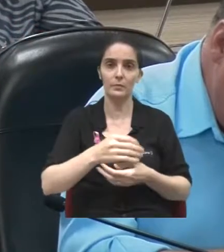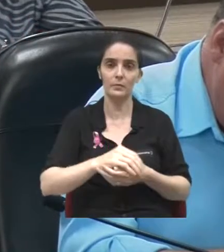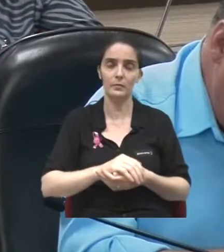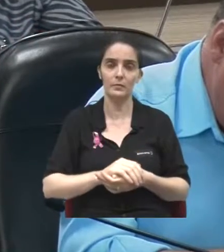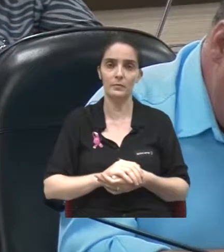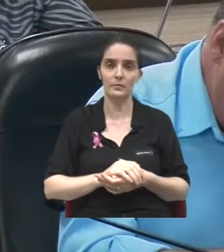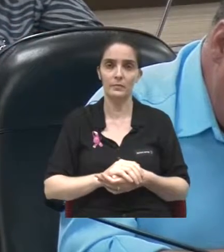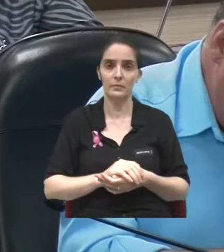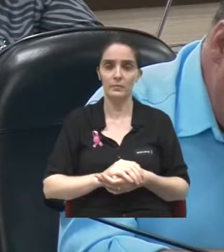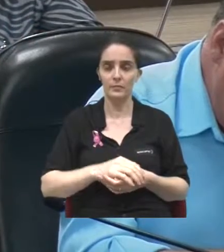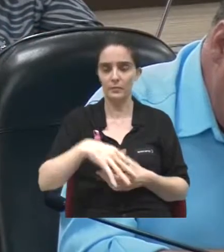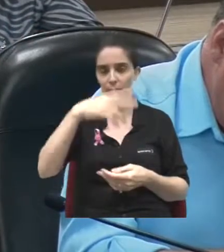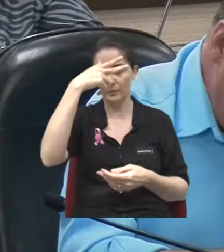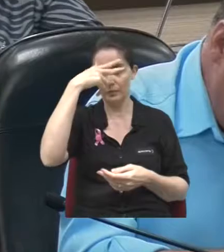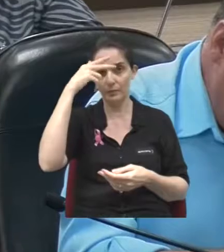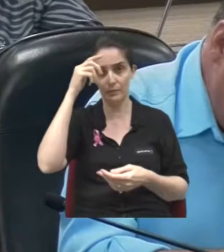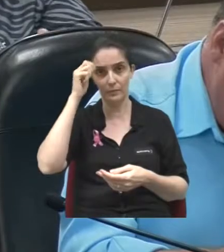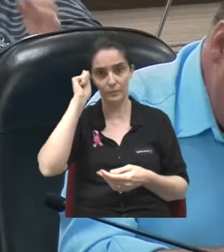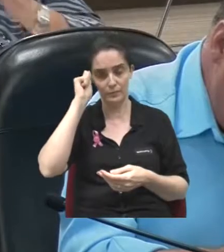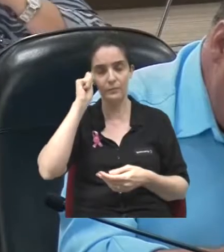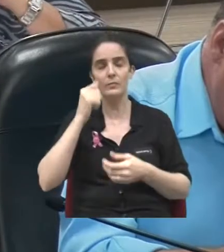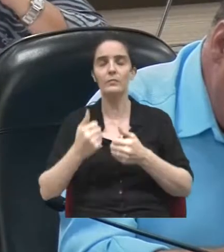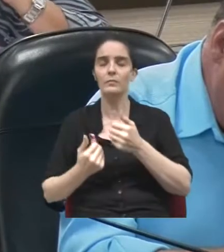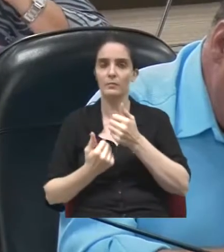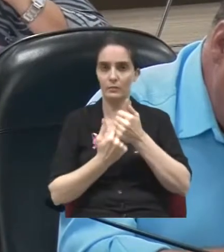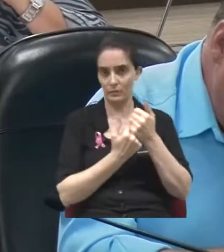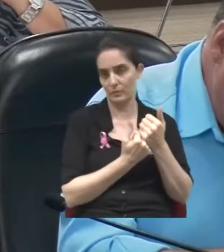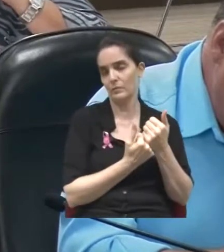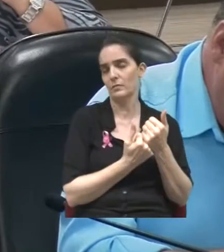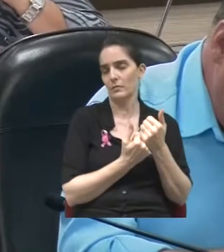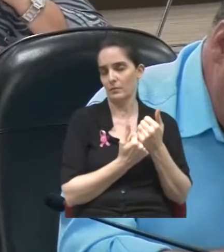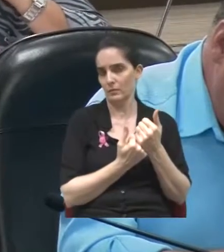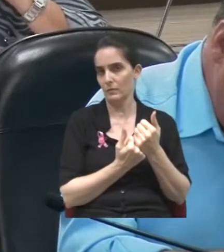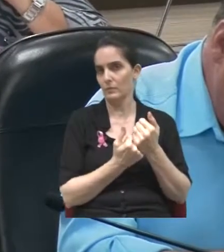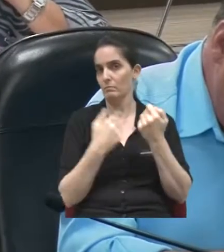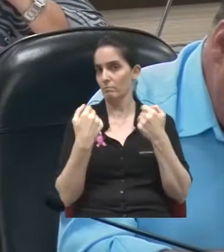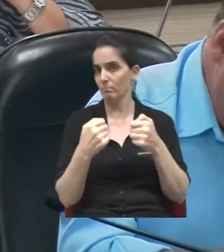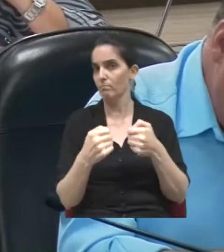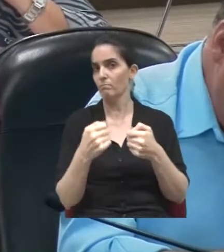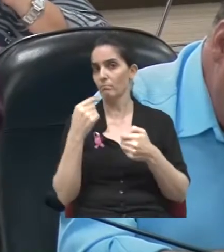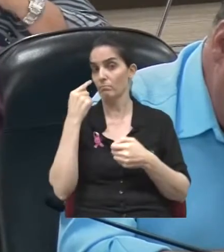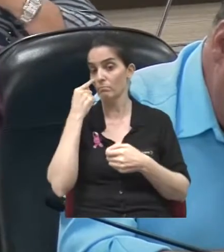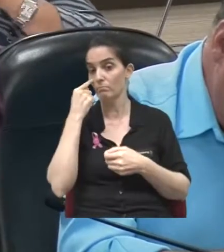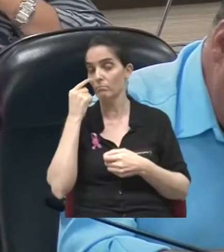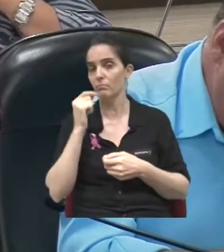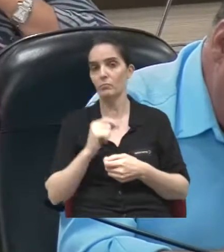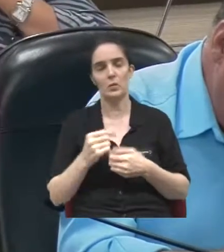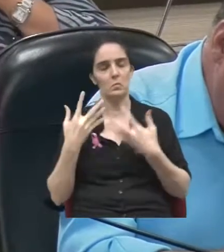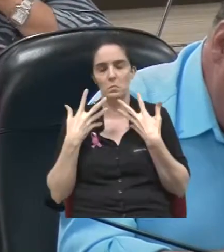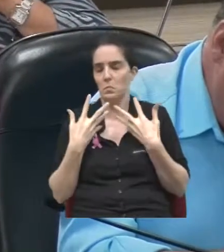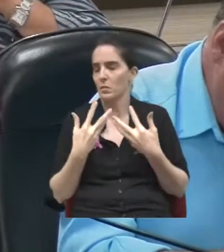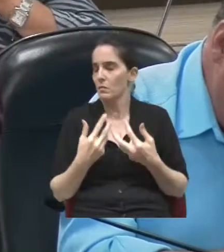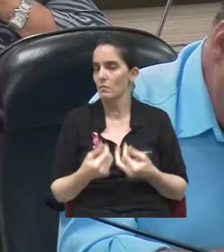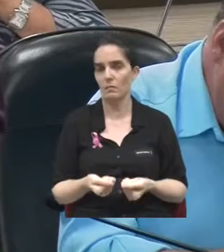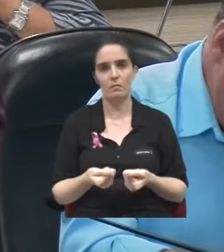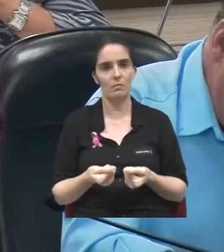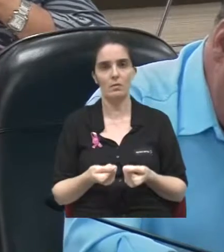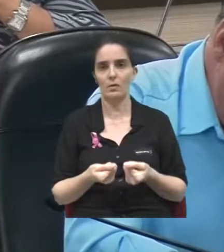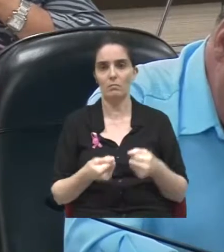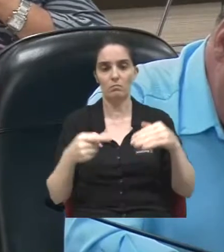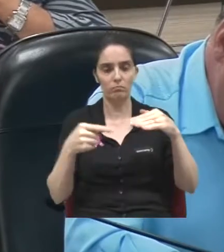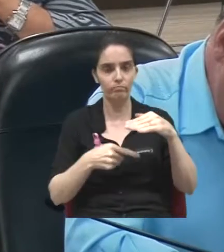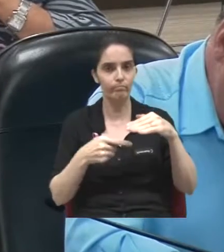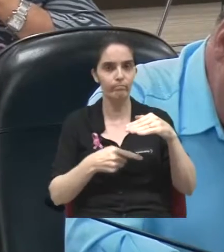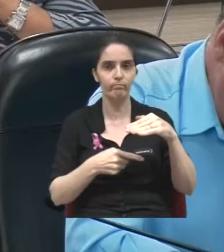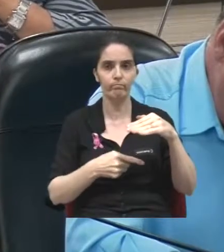Executivo está aqui para nos apoiar em relação a isso. Nós temos que fazer algo, nós não podemos mais permitir esse bando de picareta na